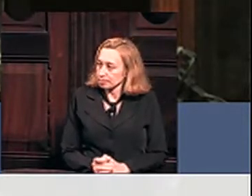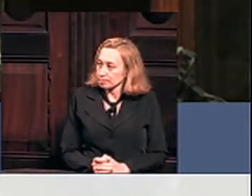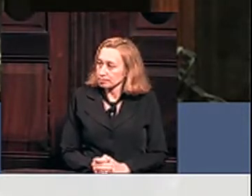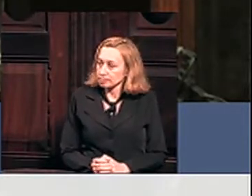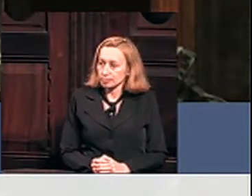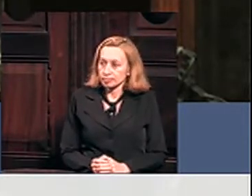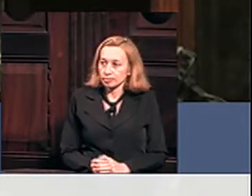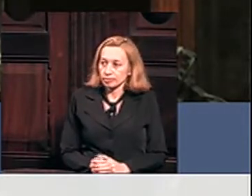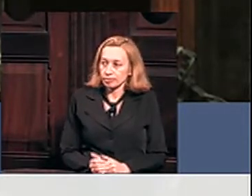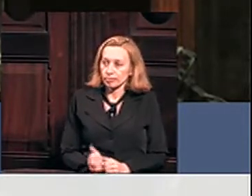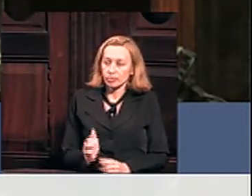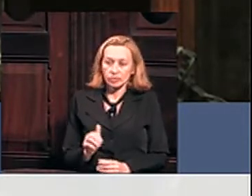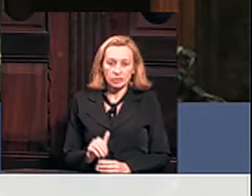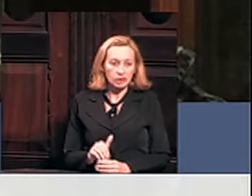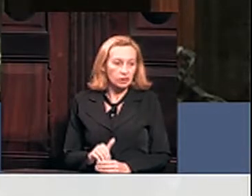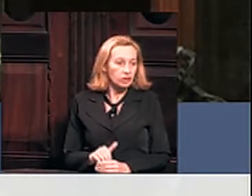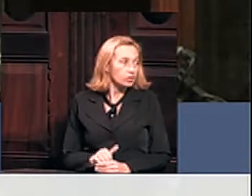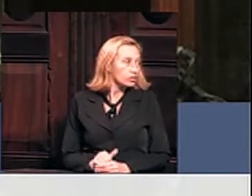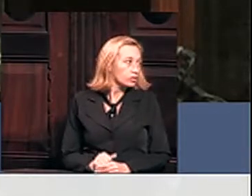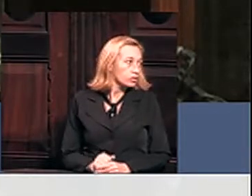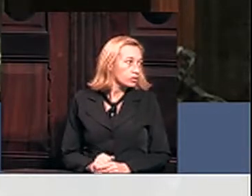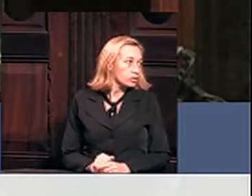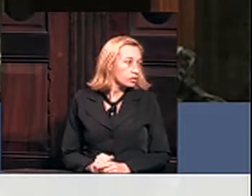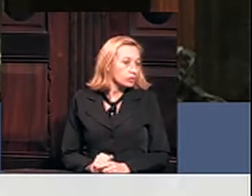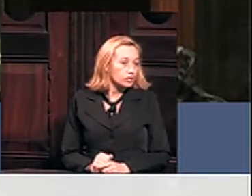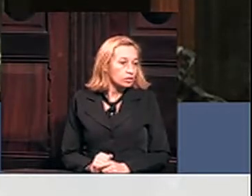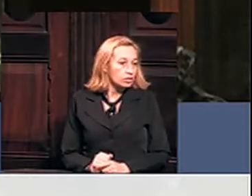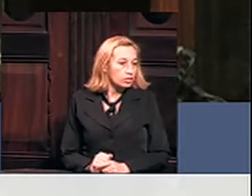Em. Vamos votar o.